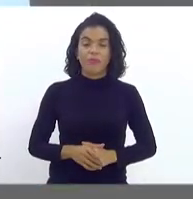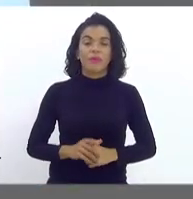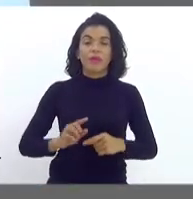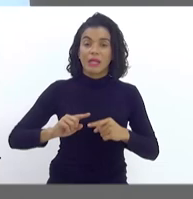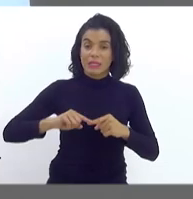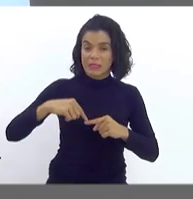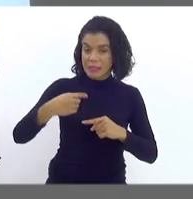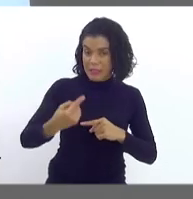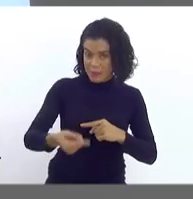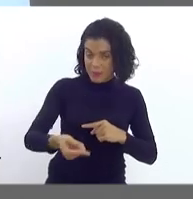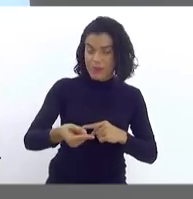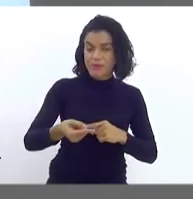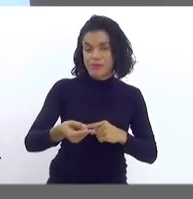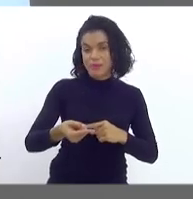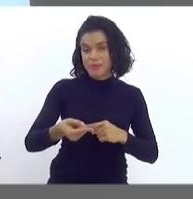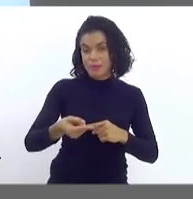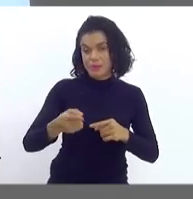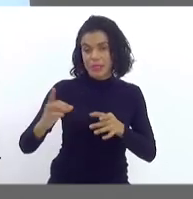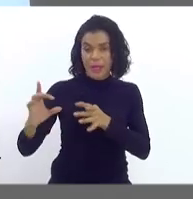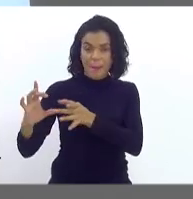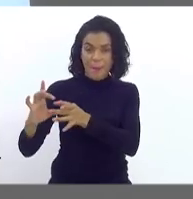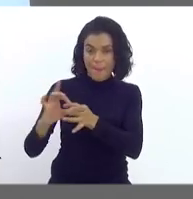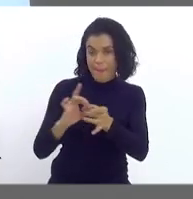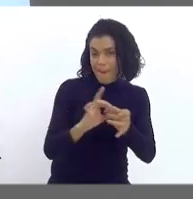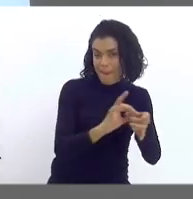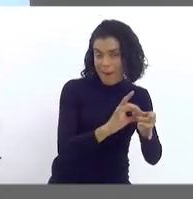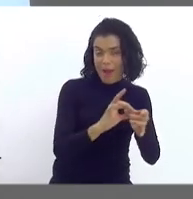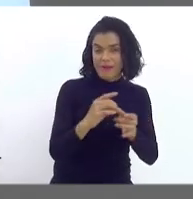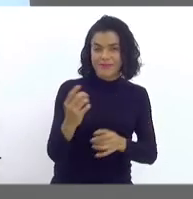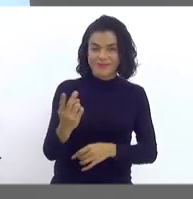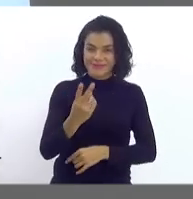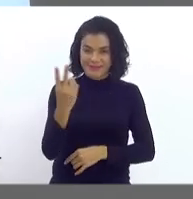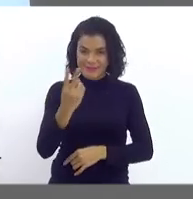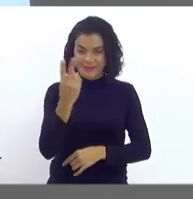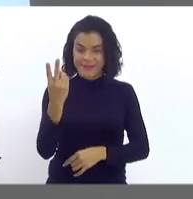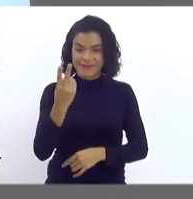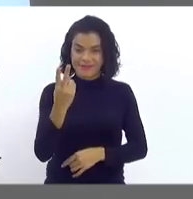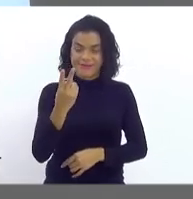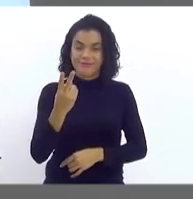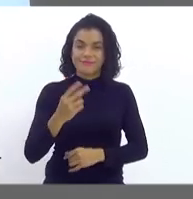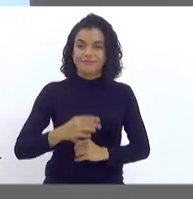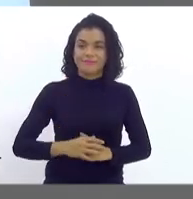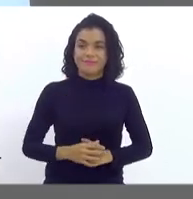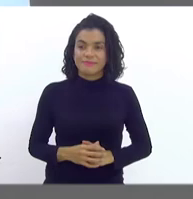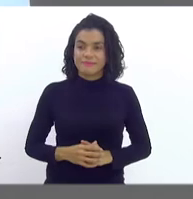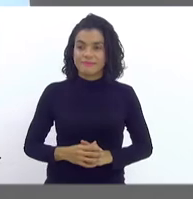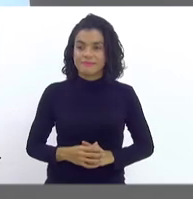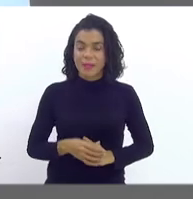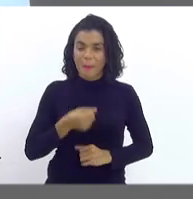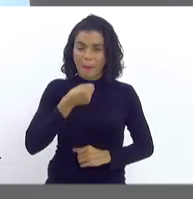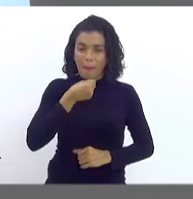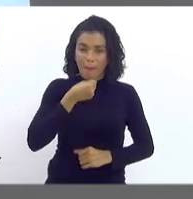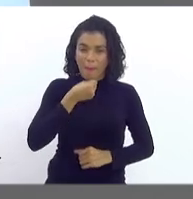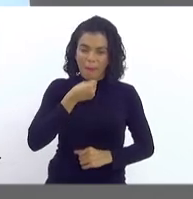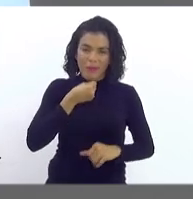Depois, na cadeia de valor, né, como eu estava comentando, vamos o microfone aqui na